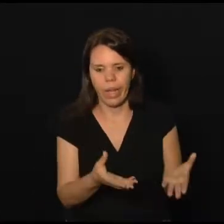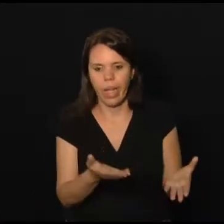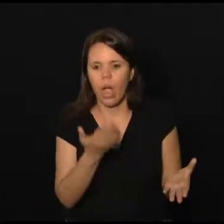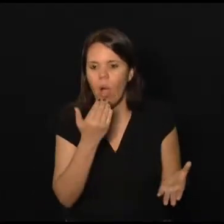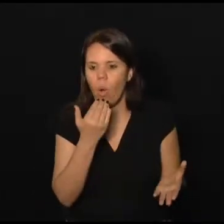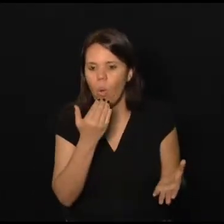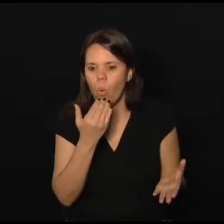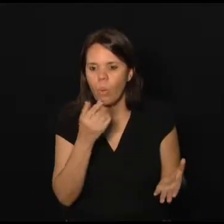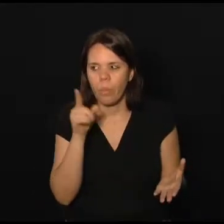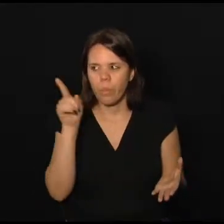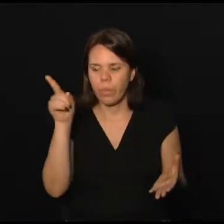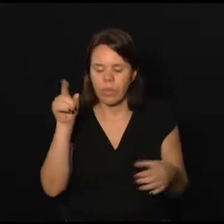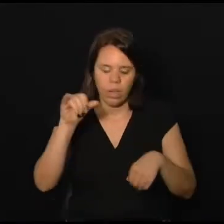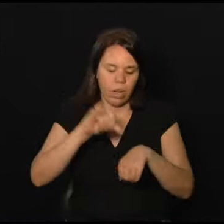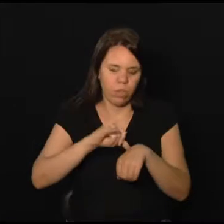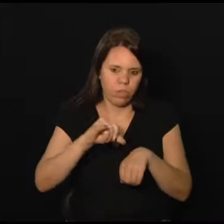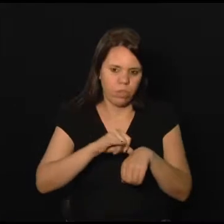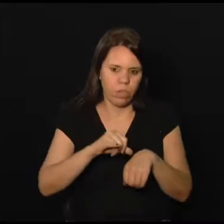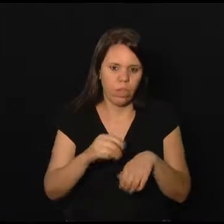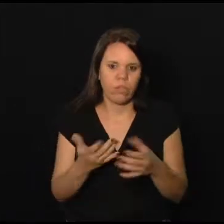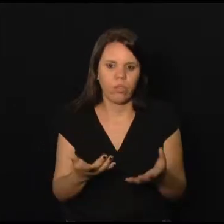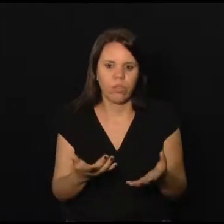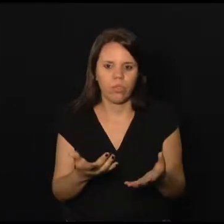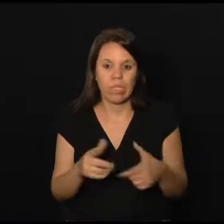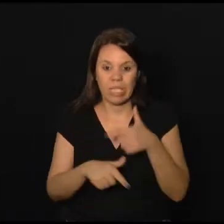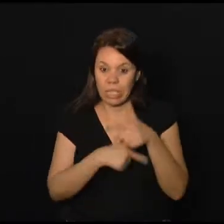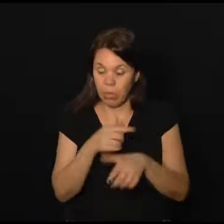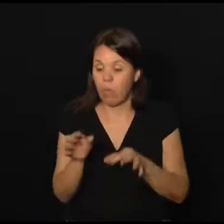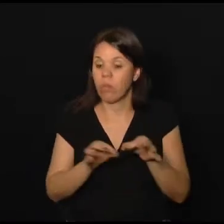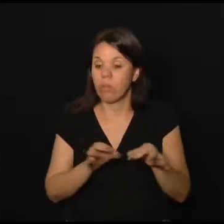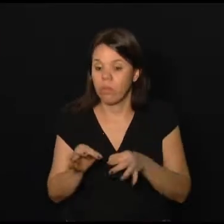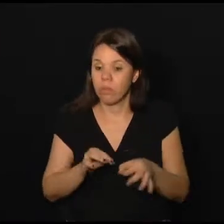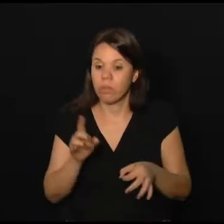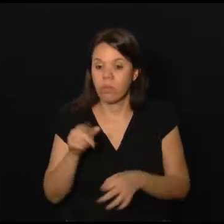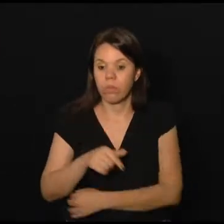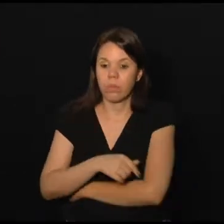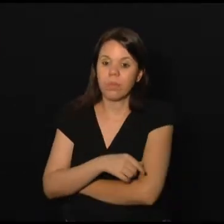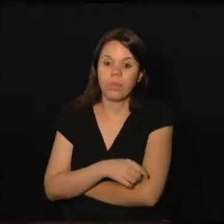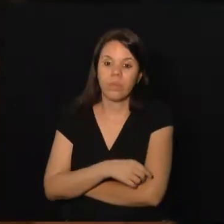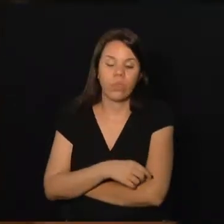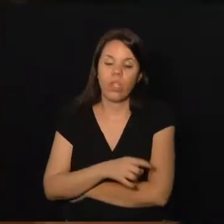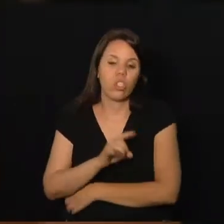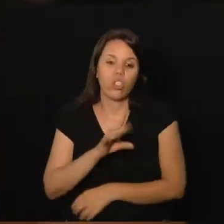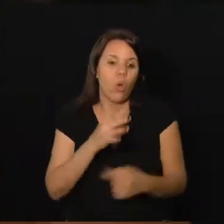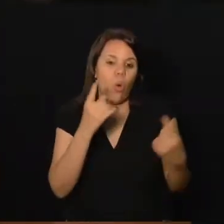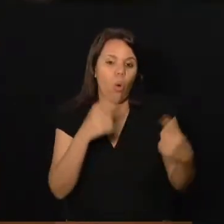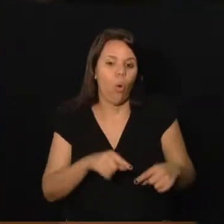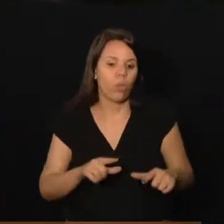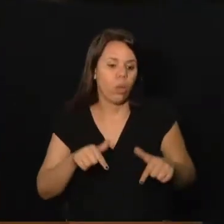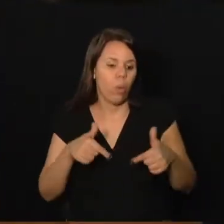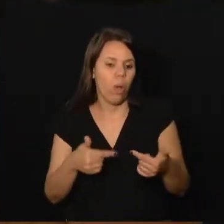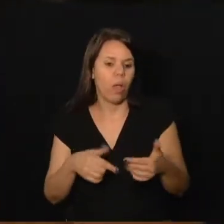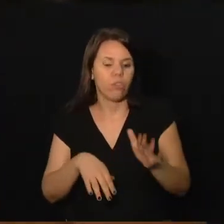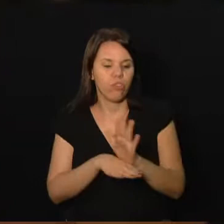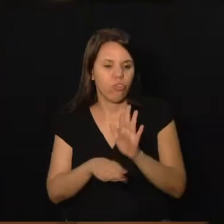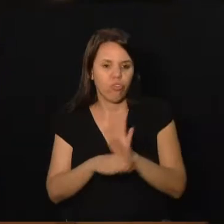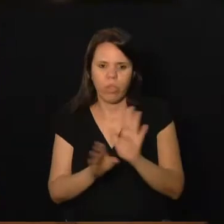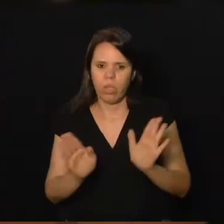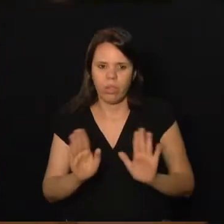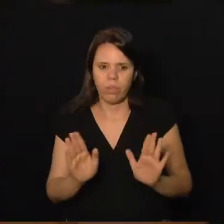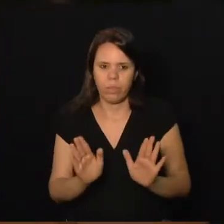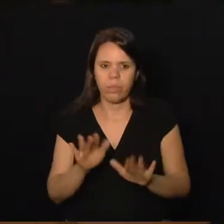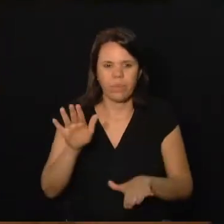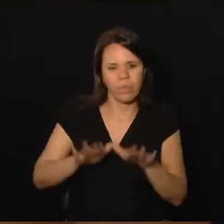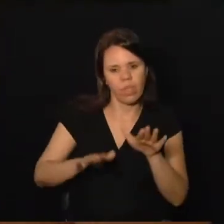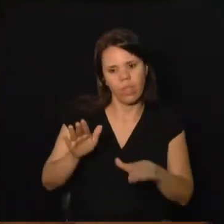cidade. A gente está trabalhando firme isso para tentar organizar. Não é ser contra o ato de caridade, de ajudar. É que às